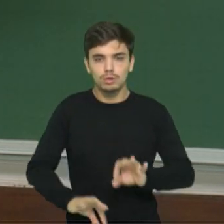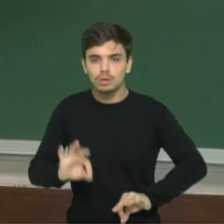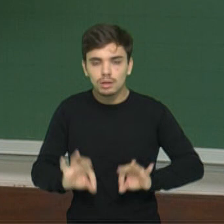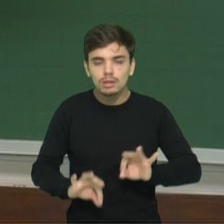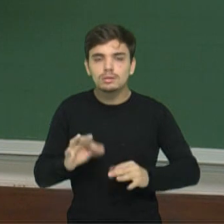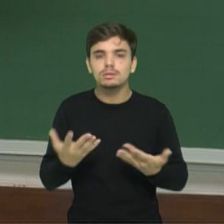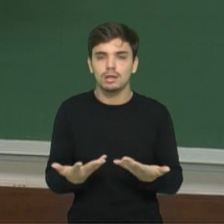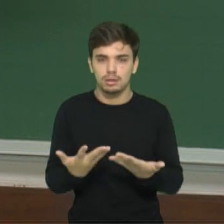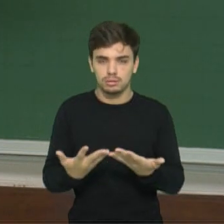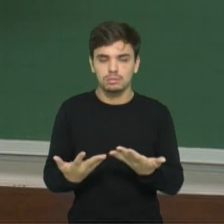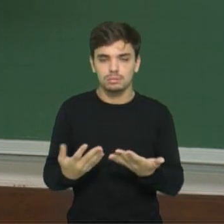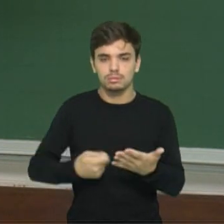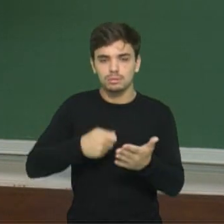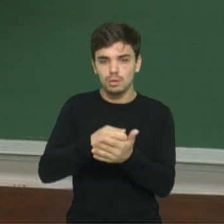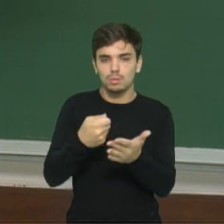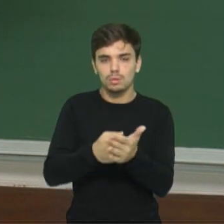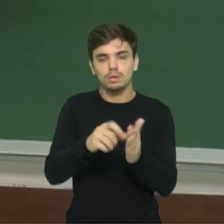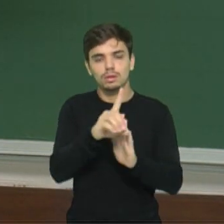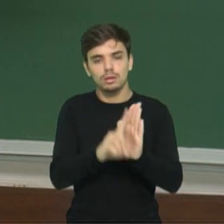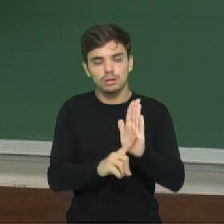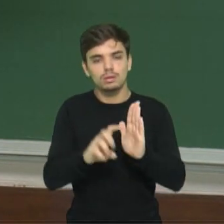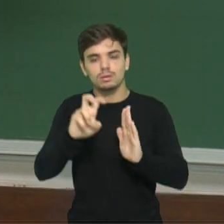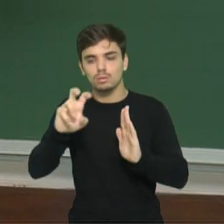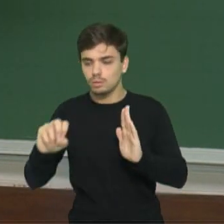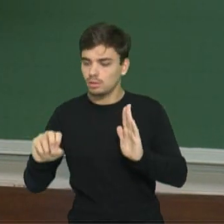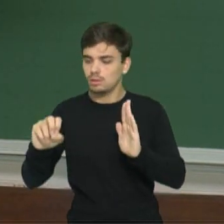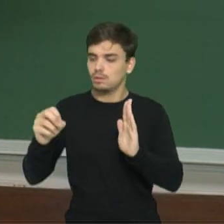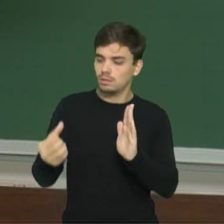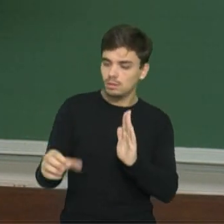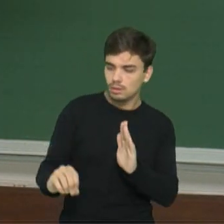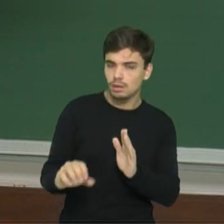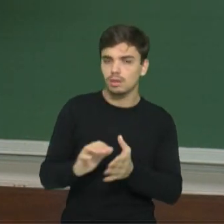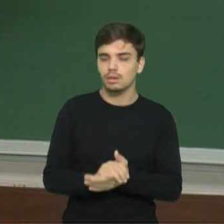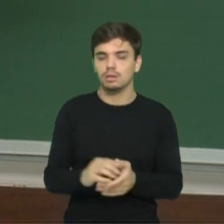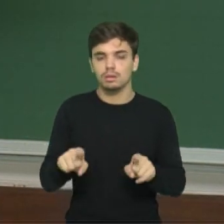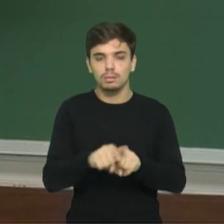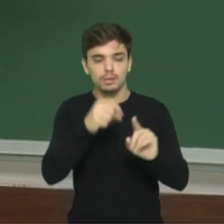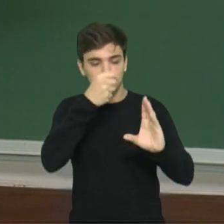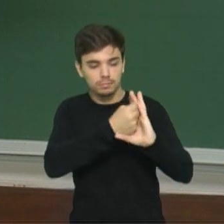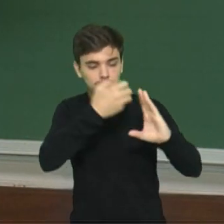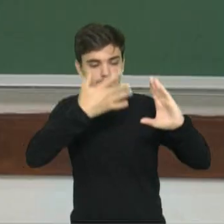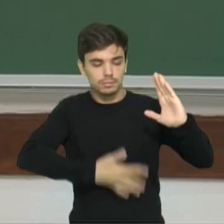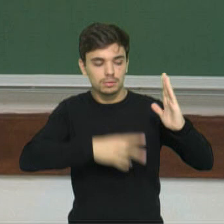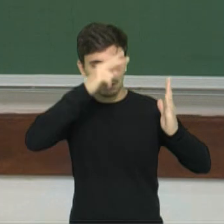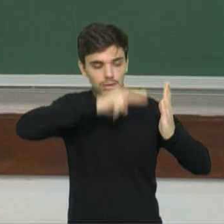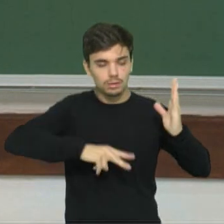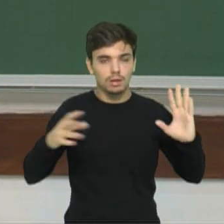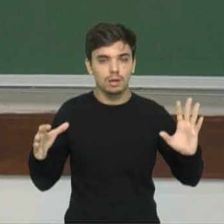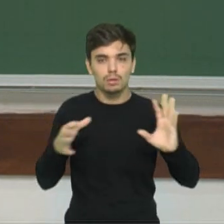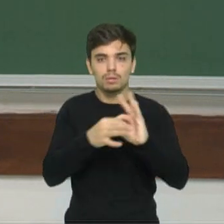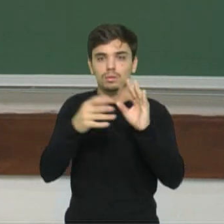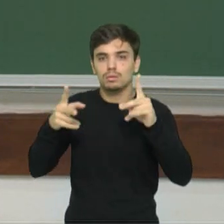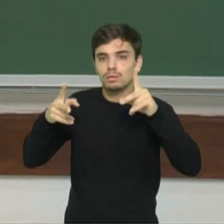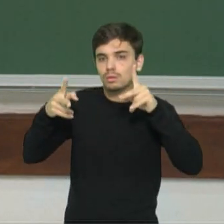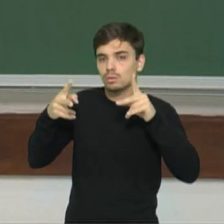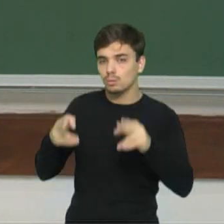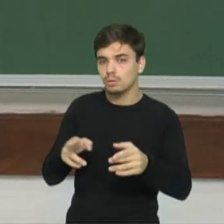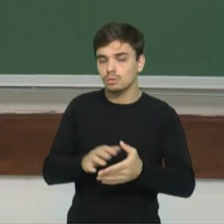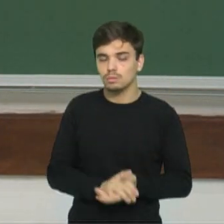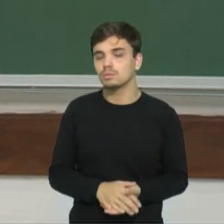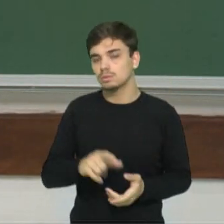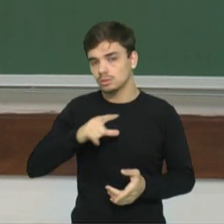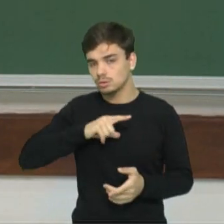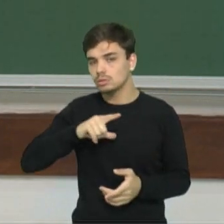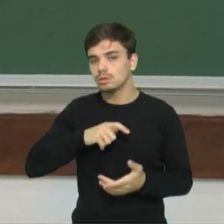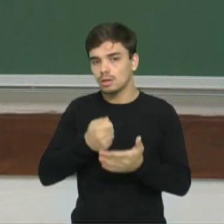ditaduras aí na década de 50, na década de 60. Analisar as características em comuns, né, quais eram as características